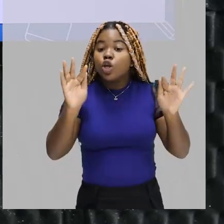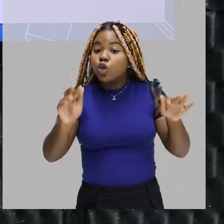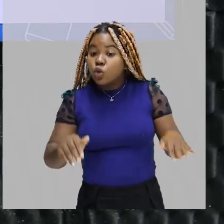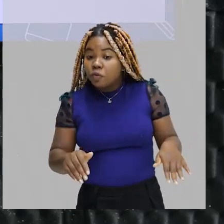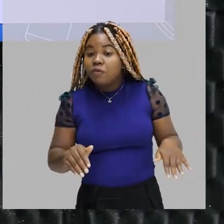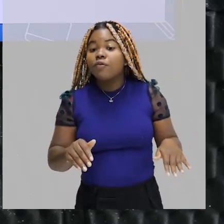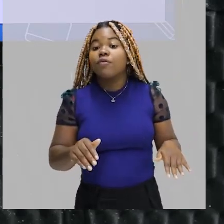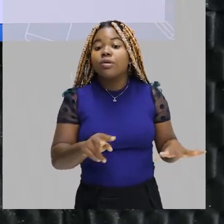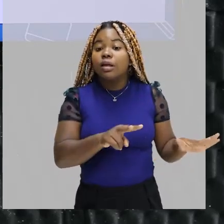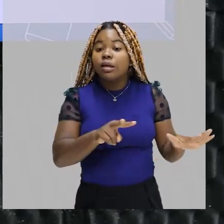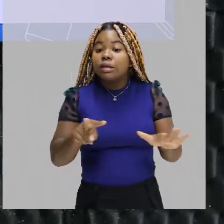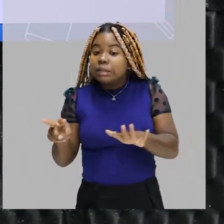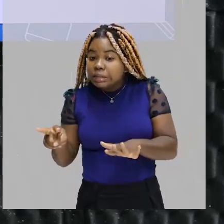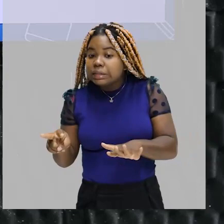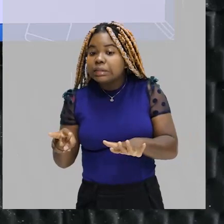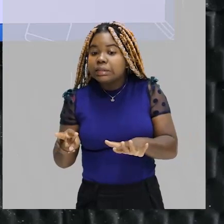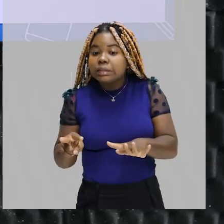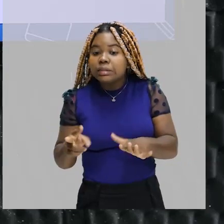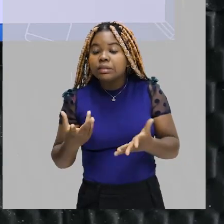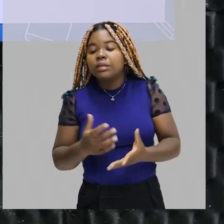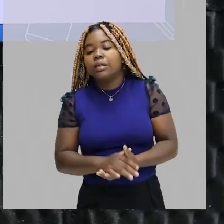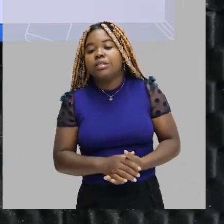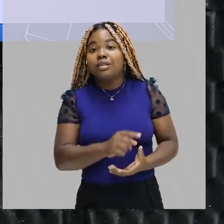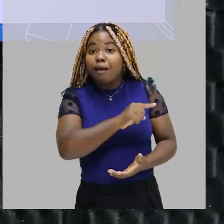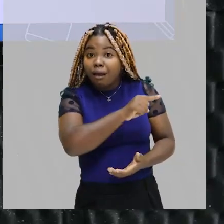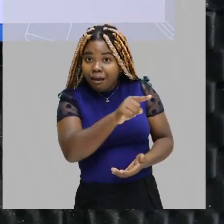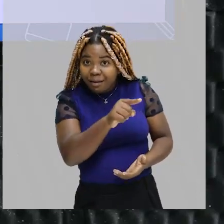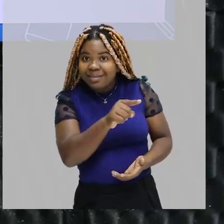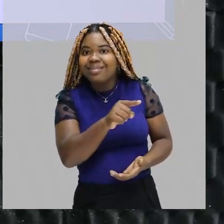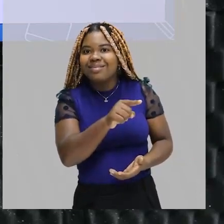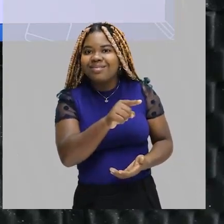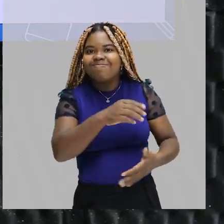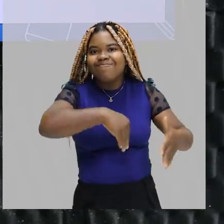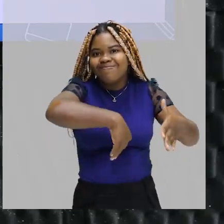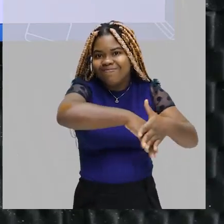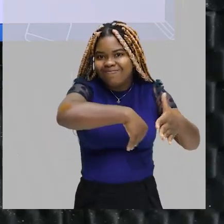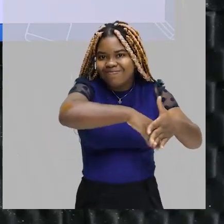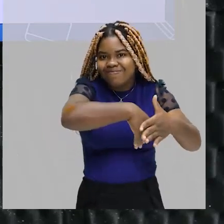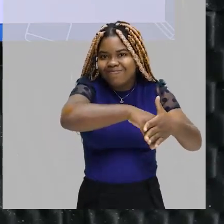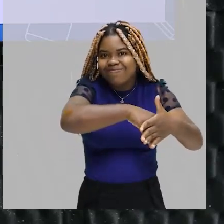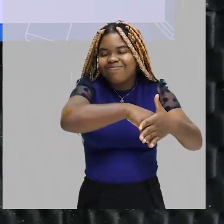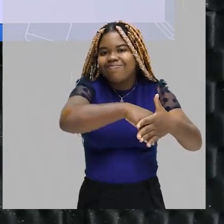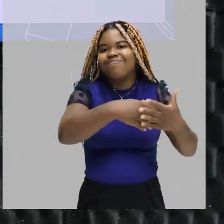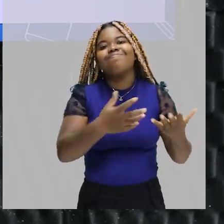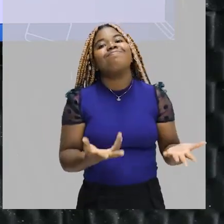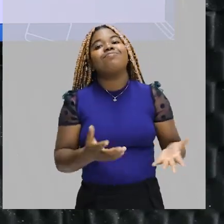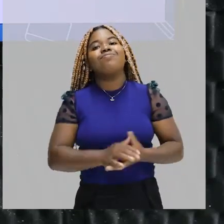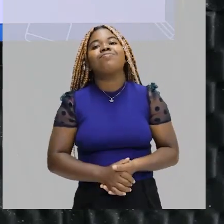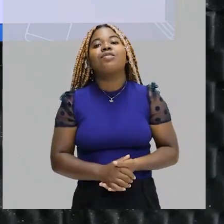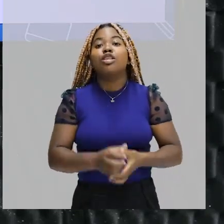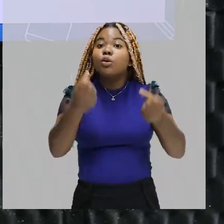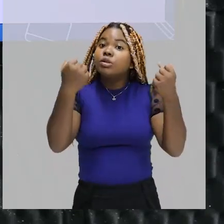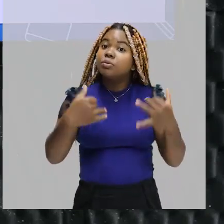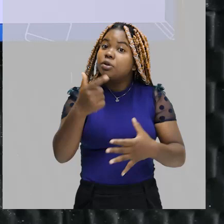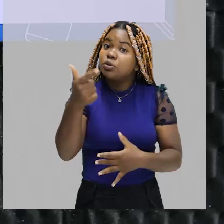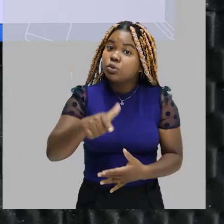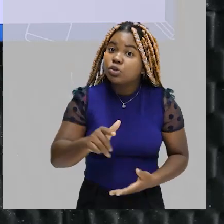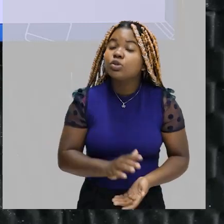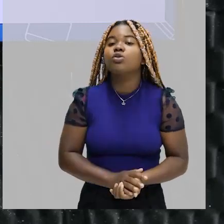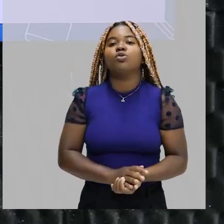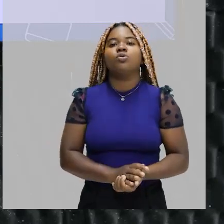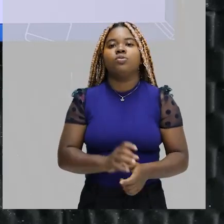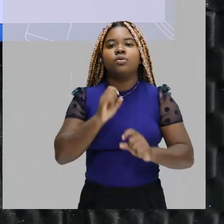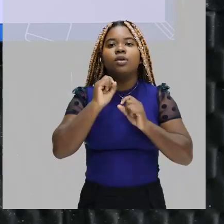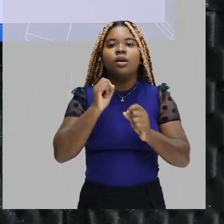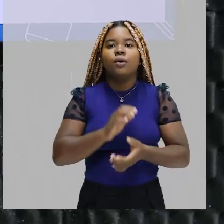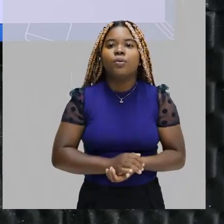ou elas jogam futebol. Então, de novo, apesar de não ser uma rotina diária, é um hábito que esse sujeito tem